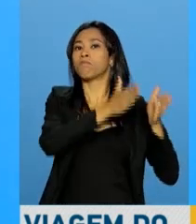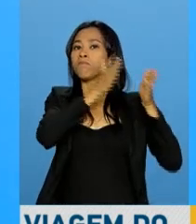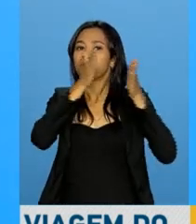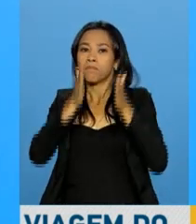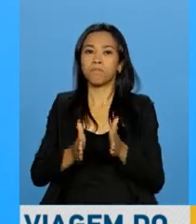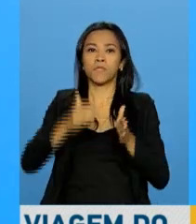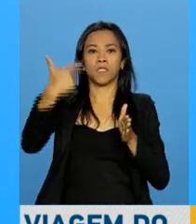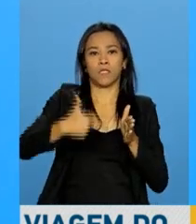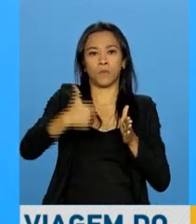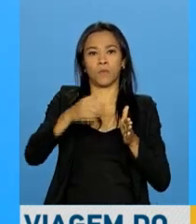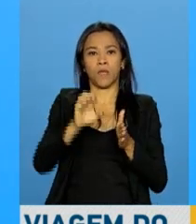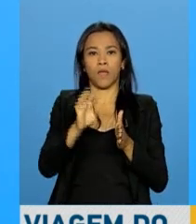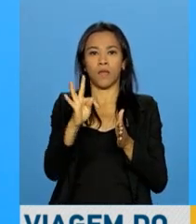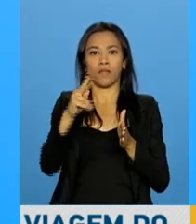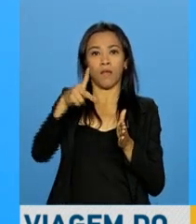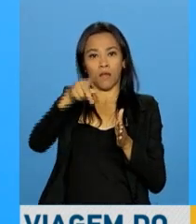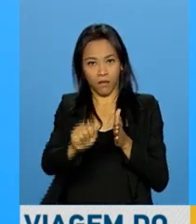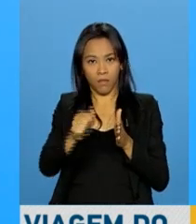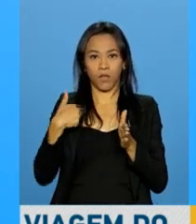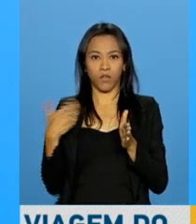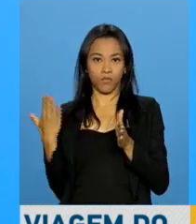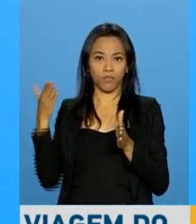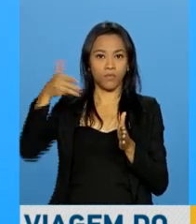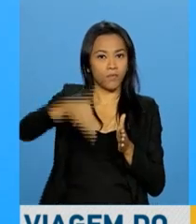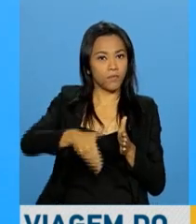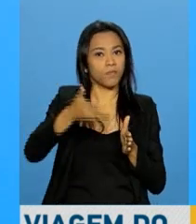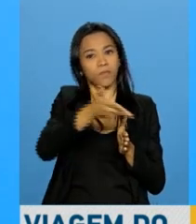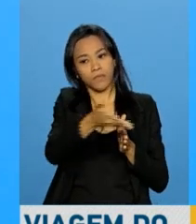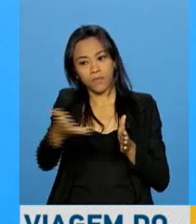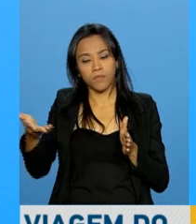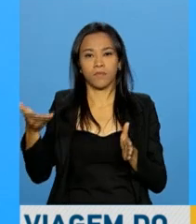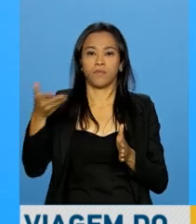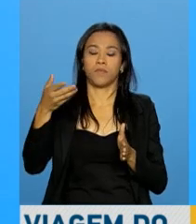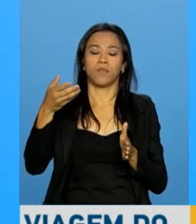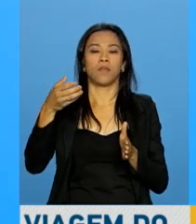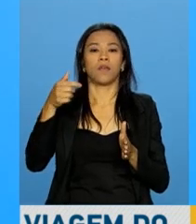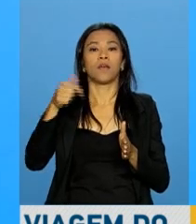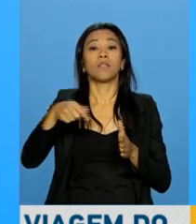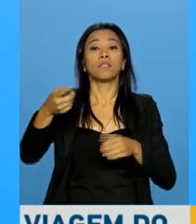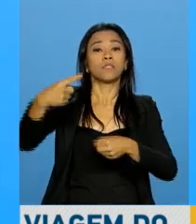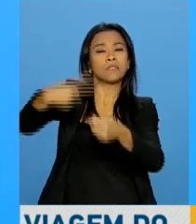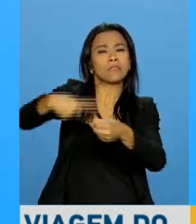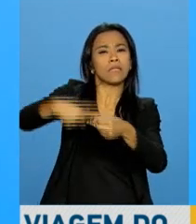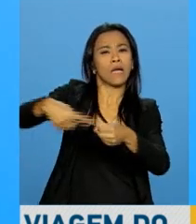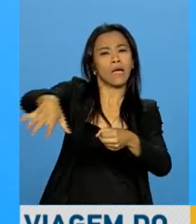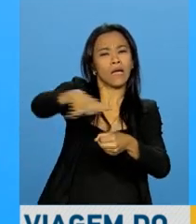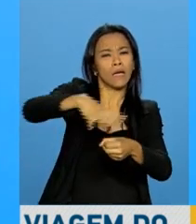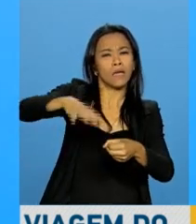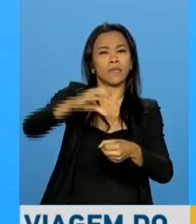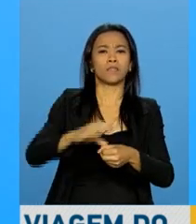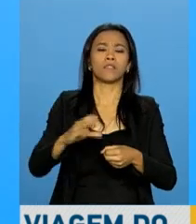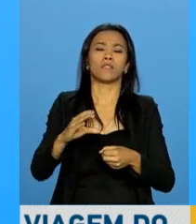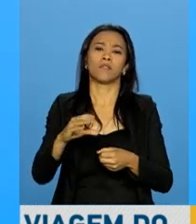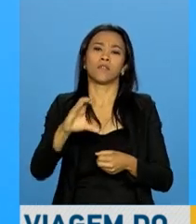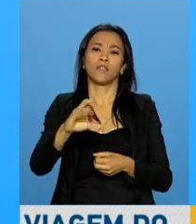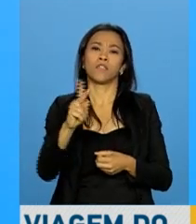muito produtiva estada na China. Antes de vir a Xiamen, estive em